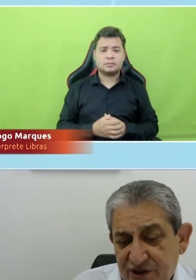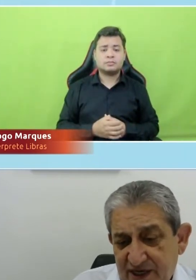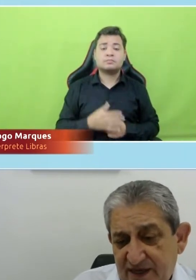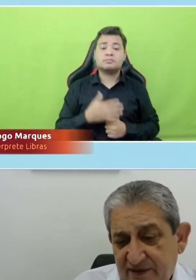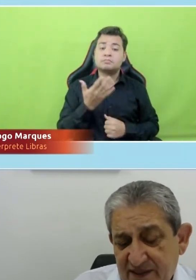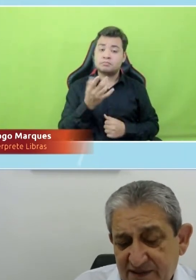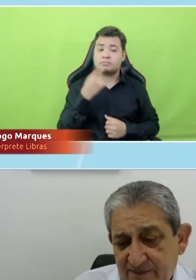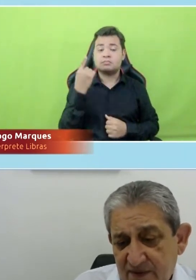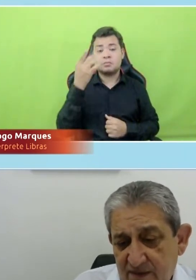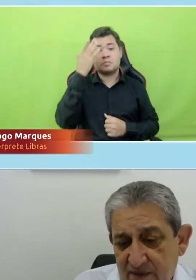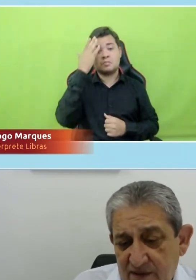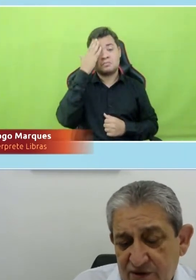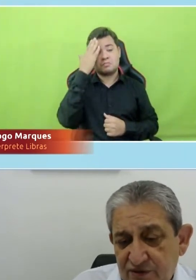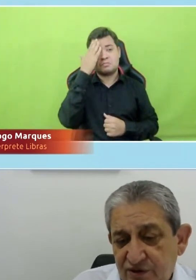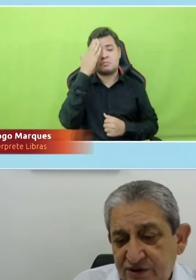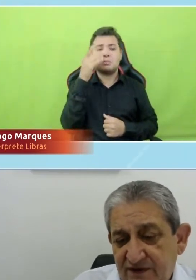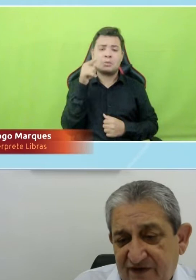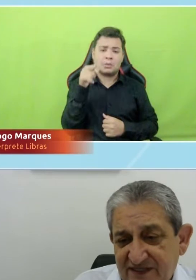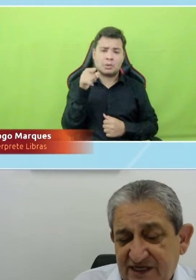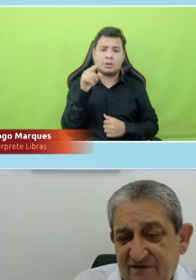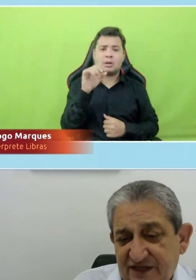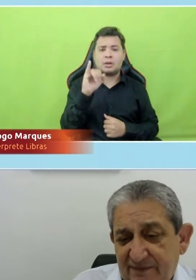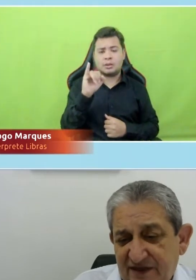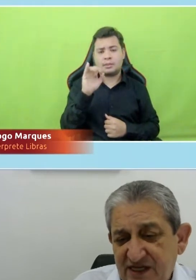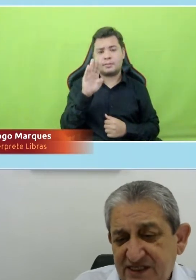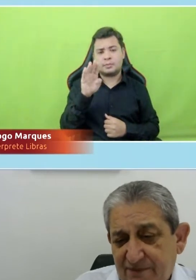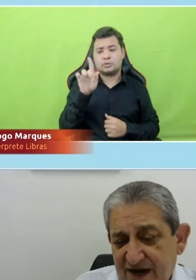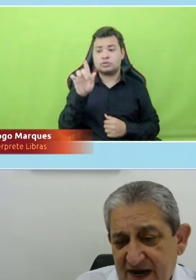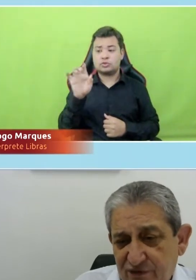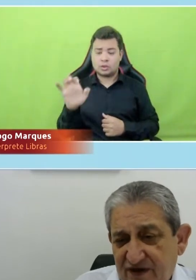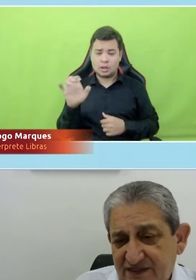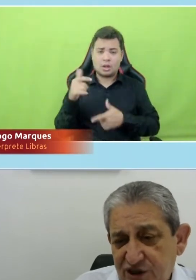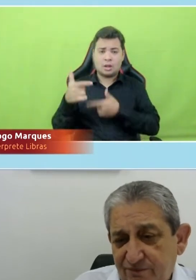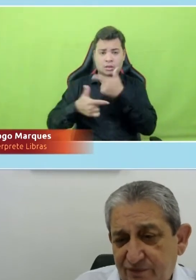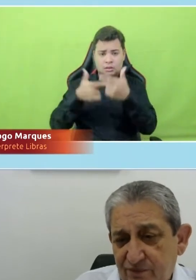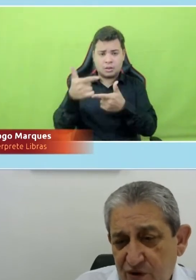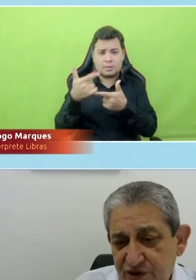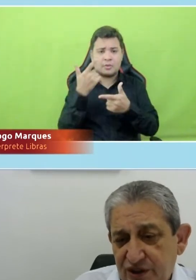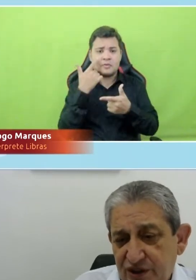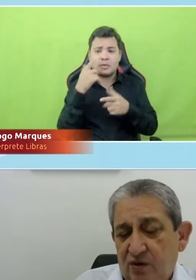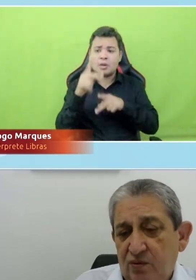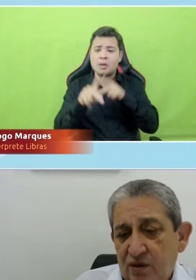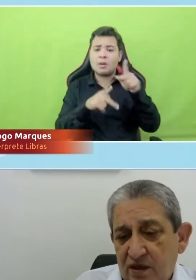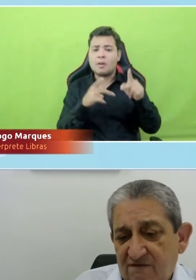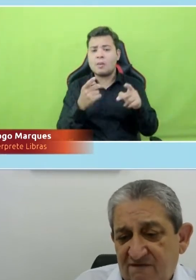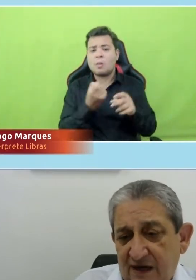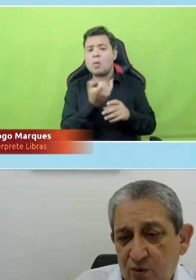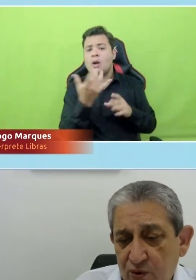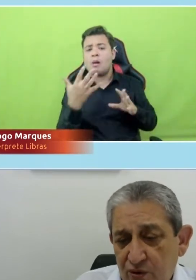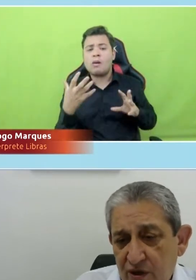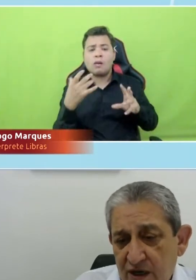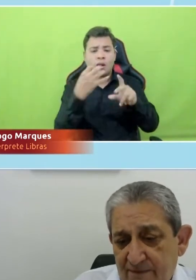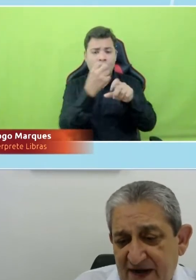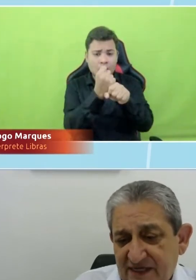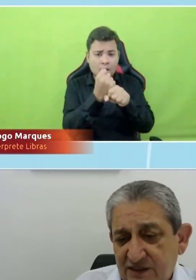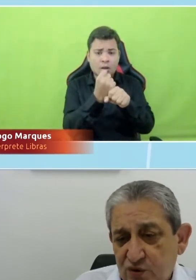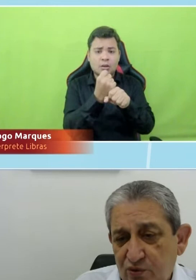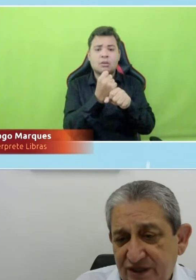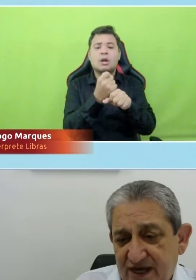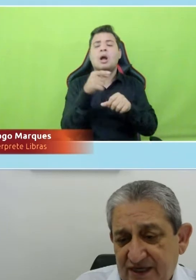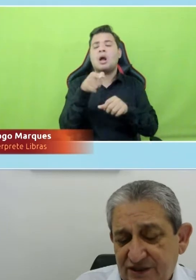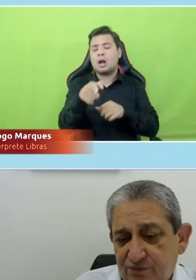IBGE, de fazer esse levantamento em separado, vai ter de primordial valor para